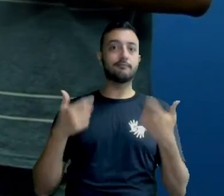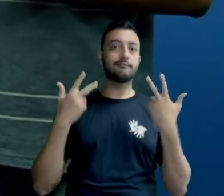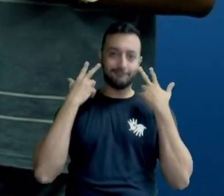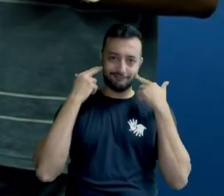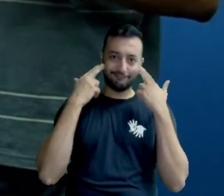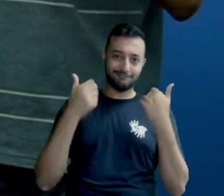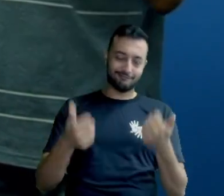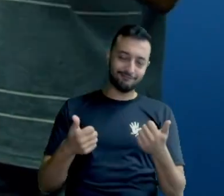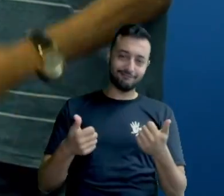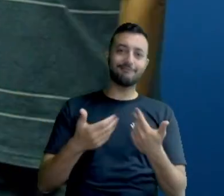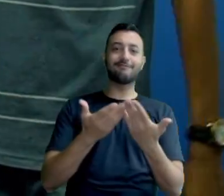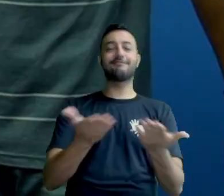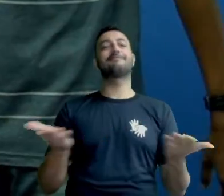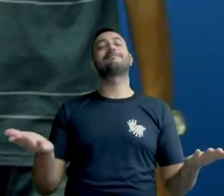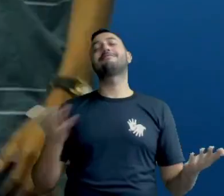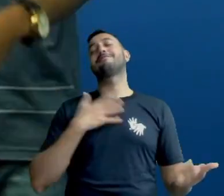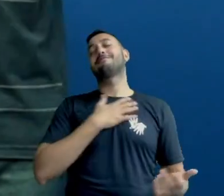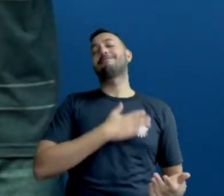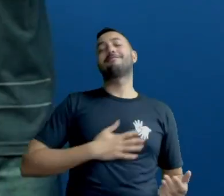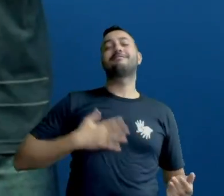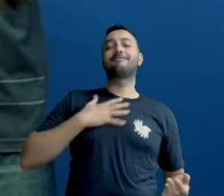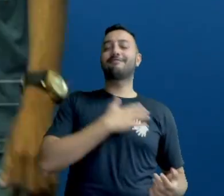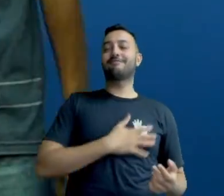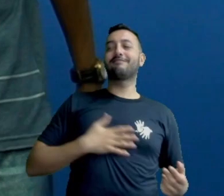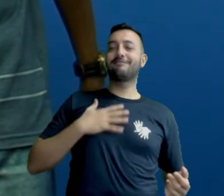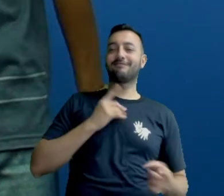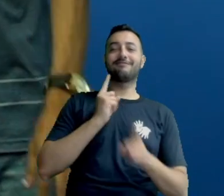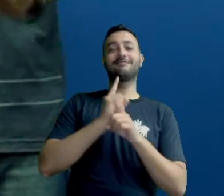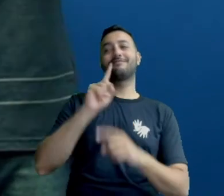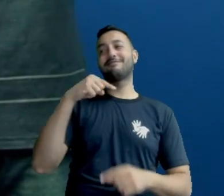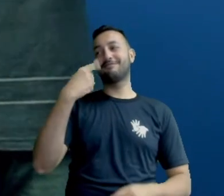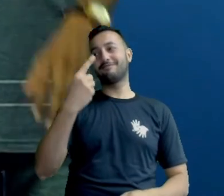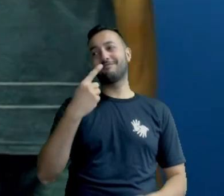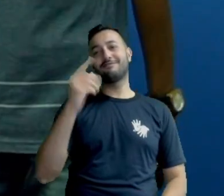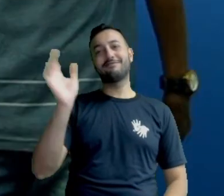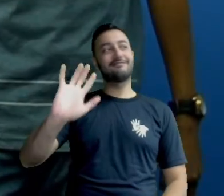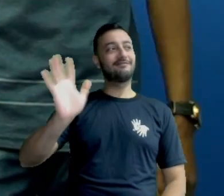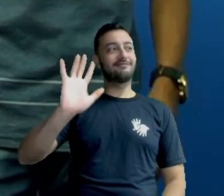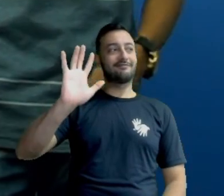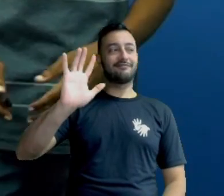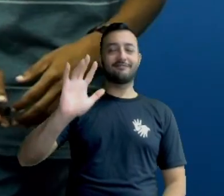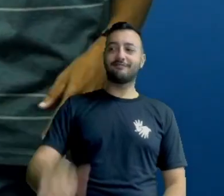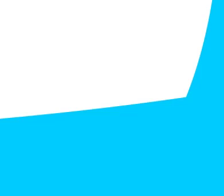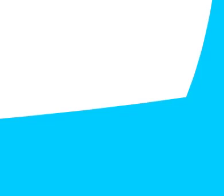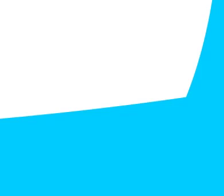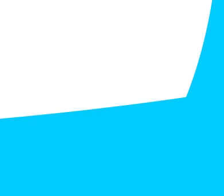Tranquilo? Gente, foi um prazer e até a próxima. Tchau!